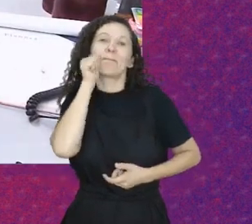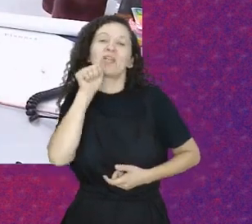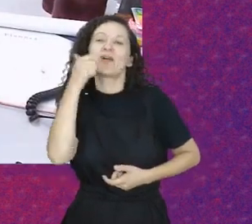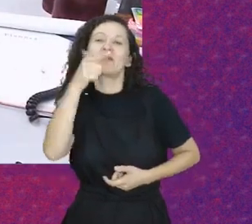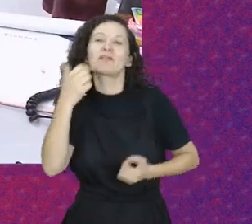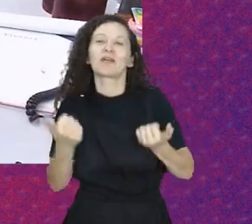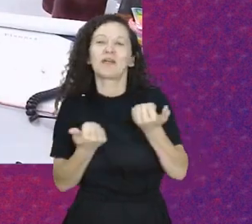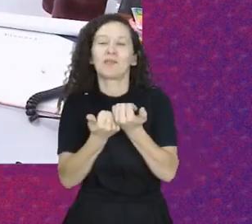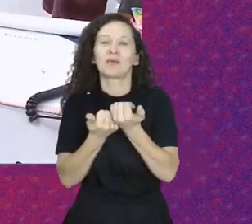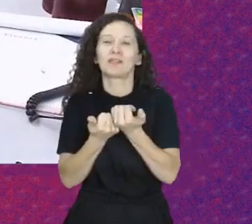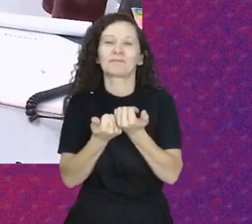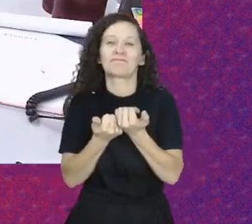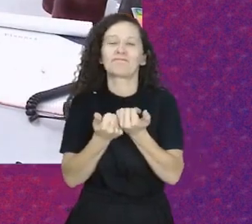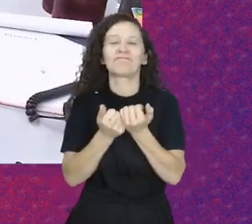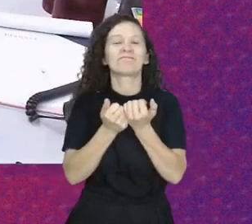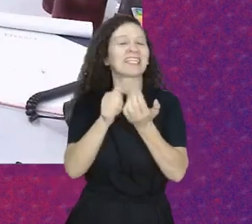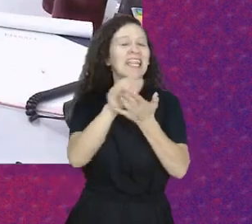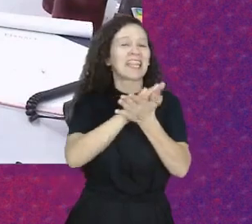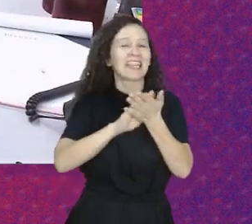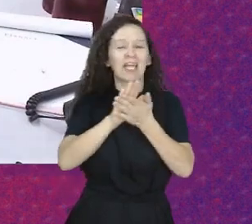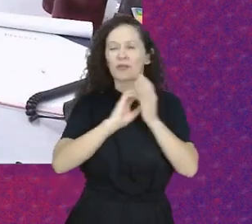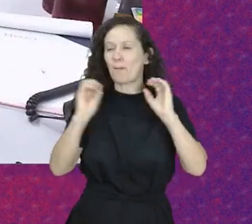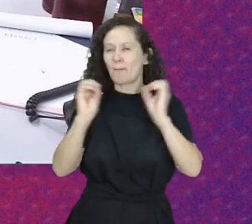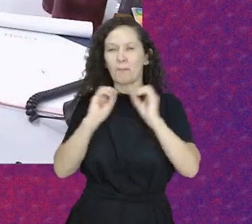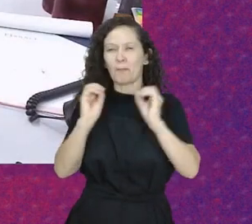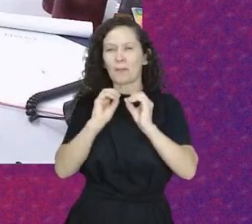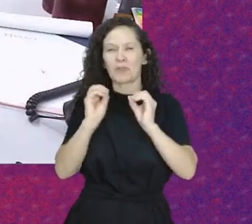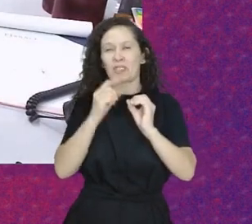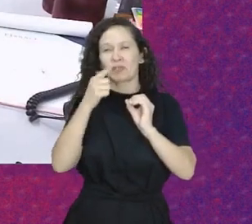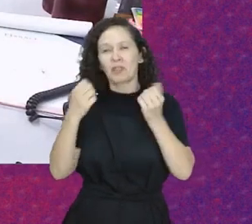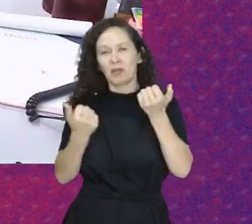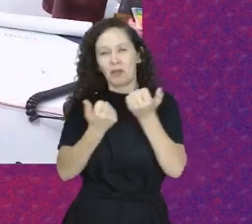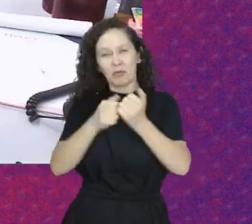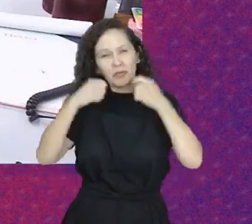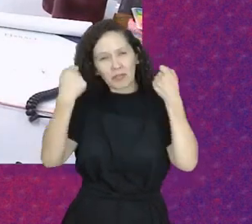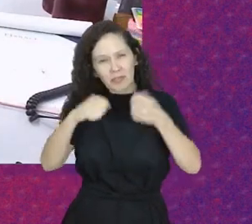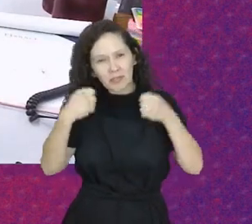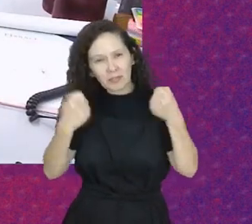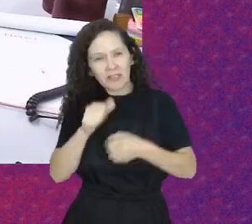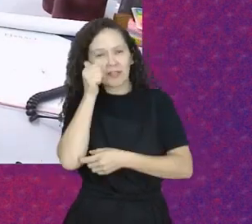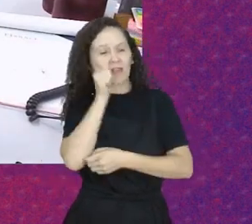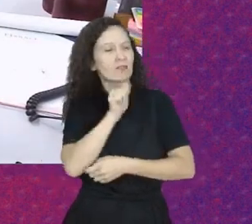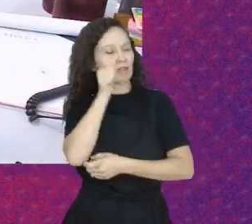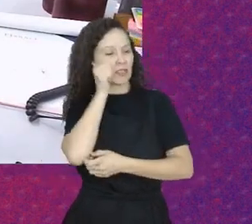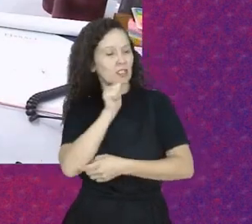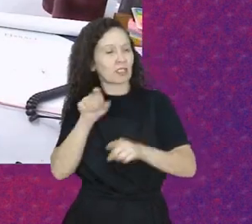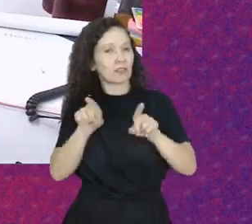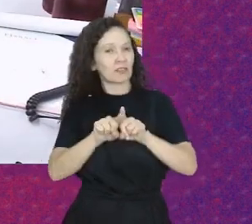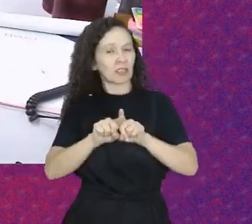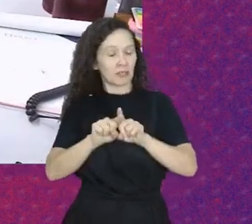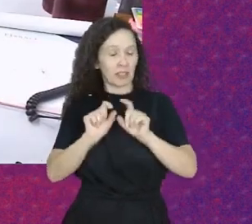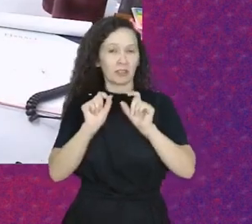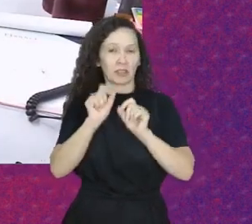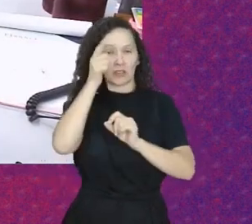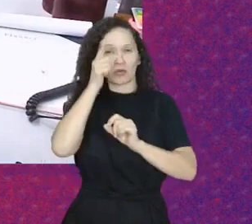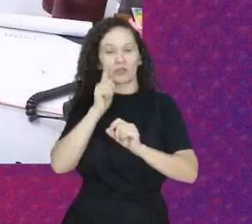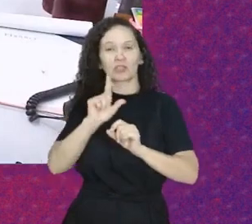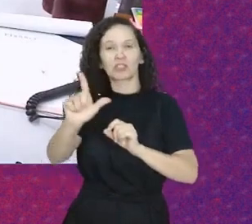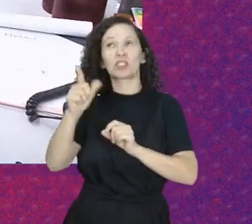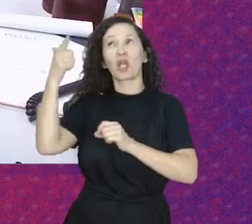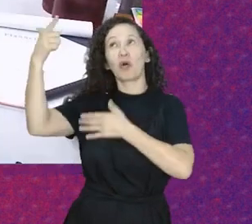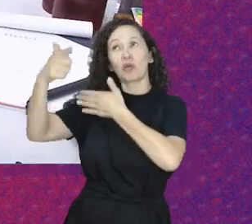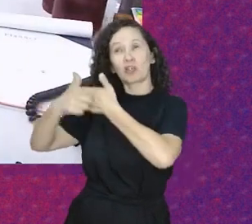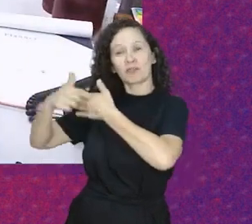as condições mínimas, né, as condições objetivas necessárias para que ela também possa exercer outros